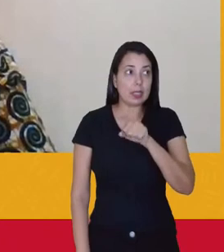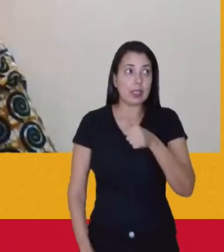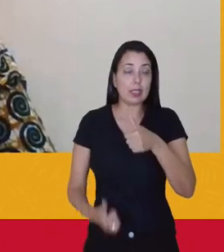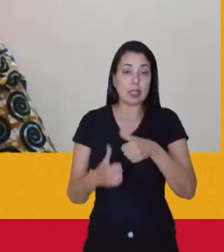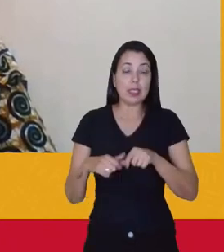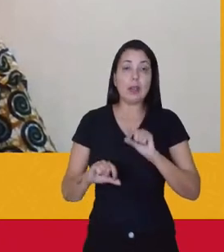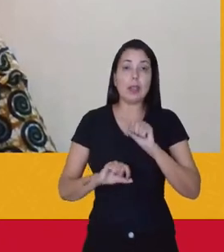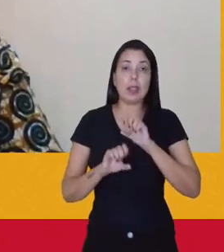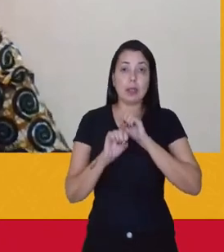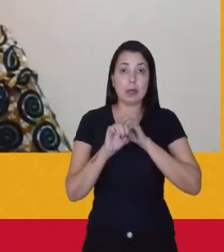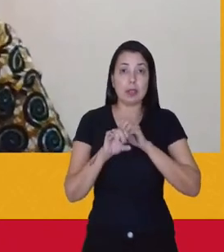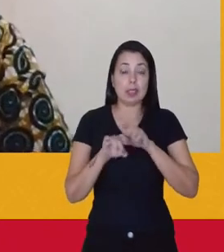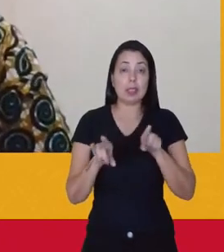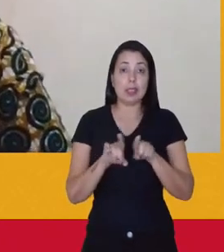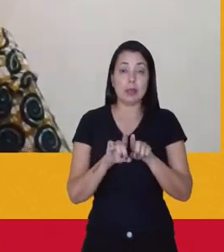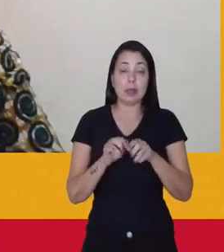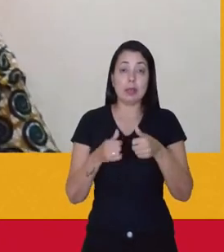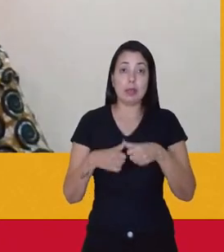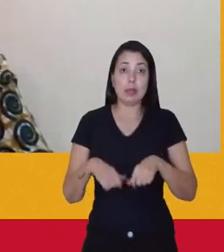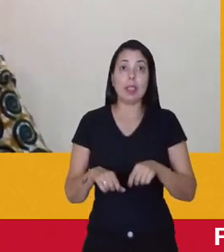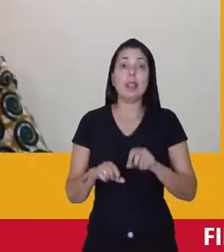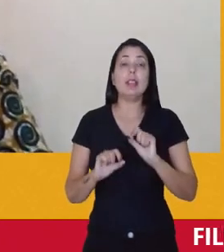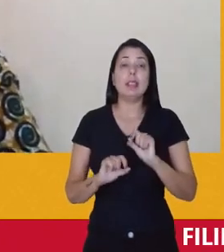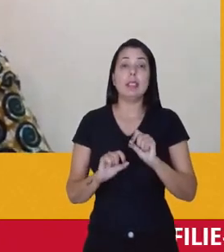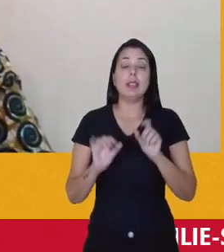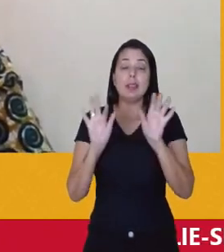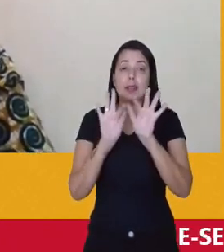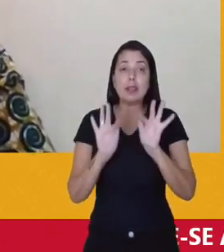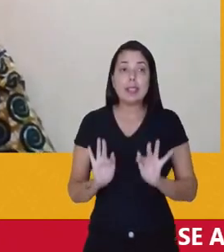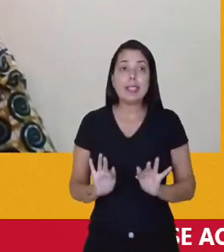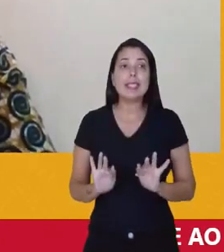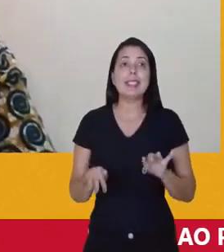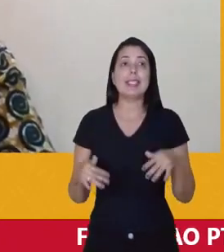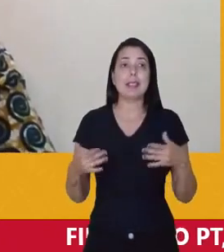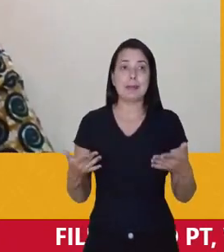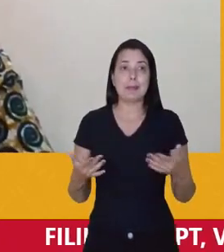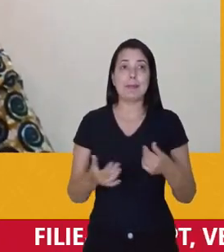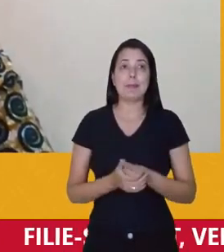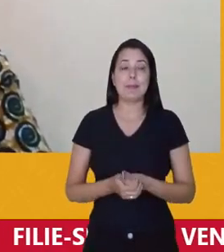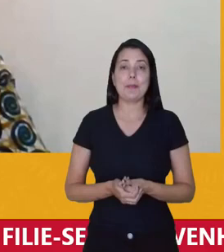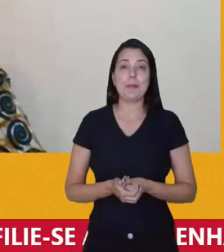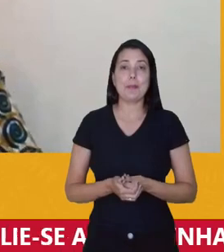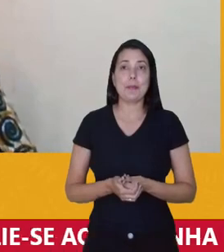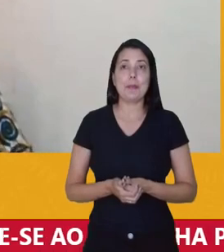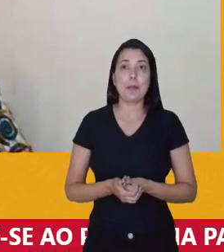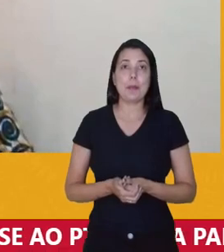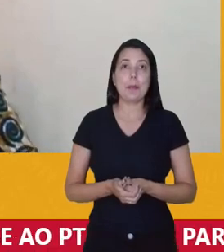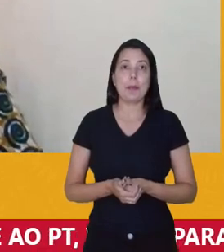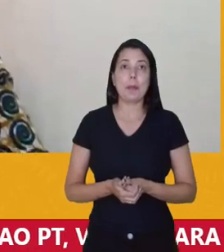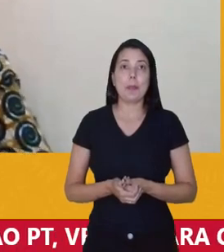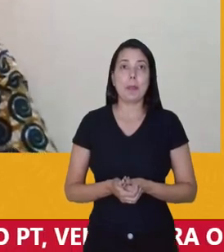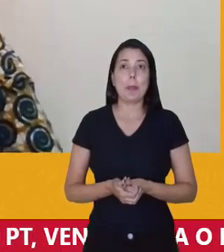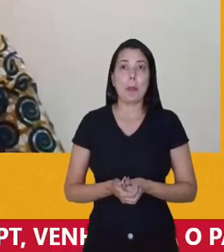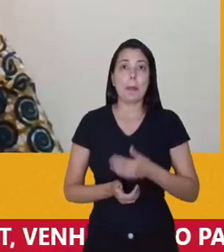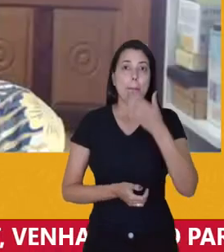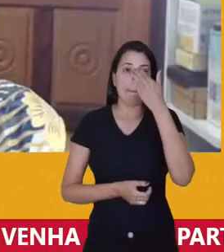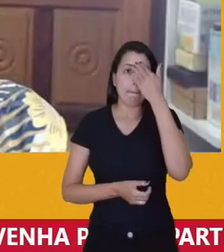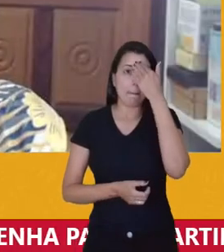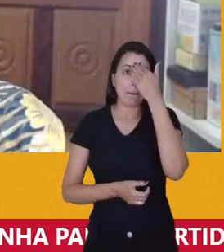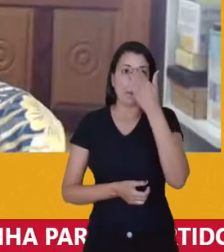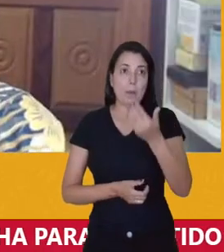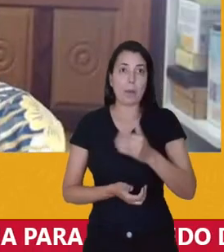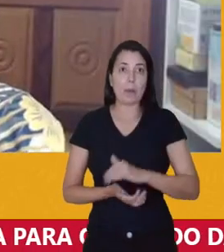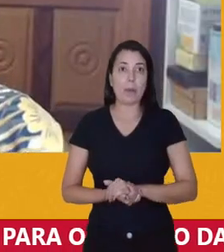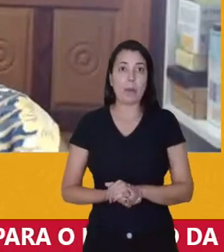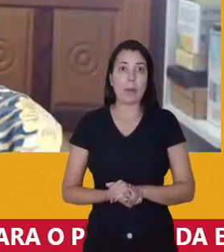da educação, que eu vou ficar muitíssimo feliz, viu? E vou contar aí comigo que eu vou com vocês.